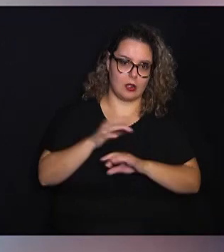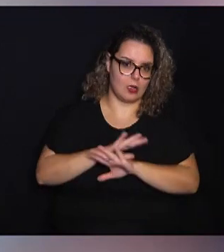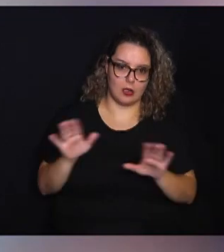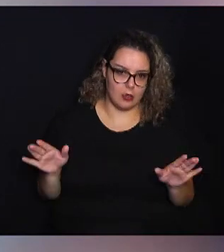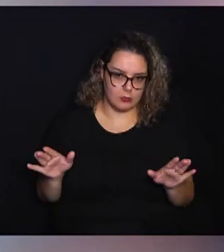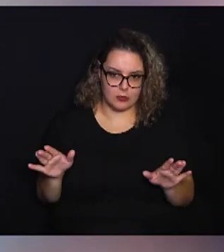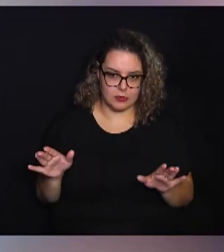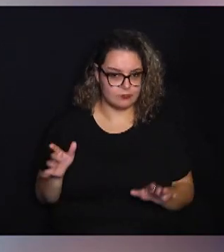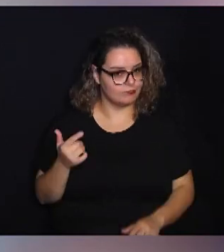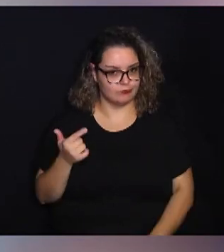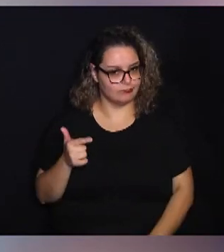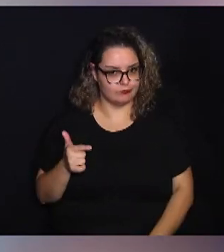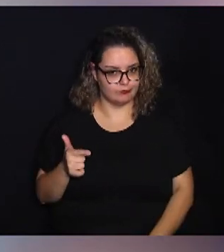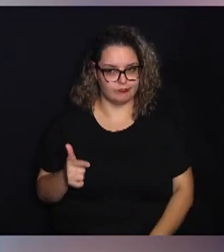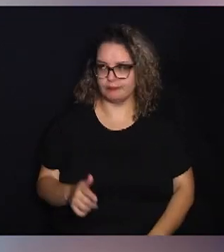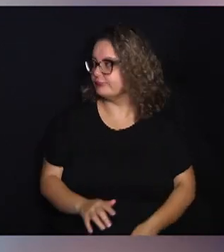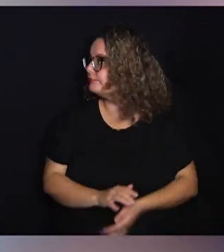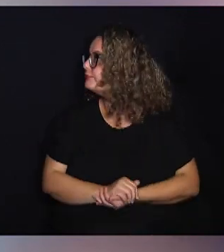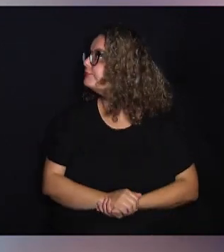bem.